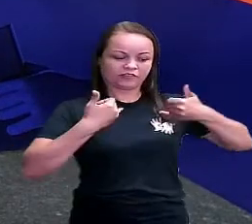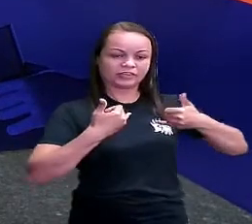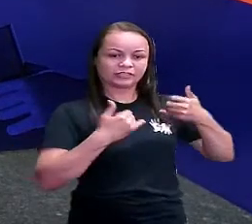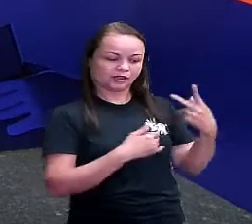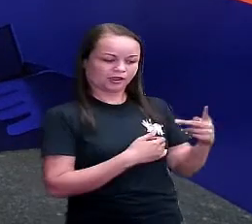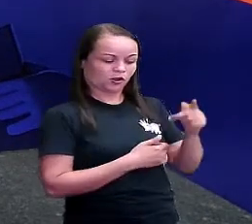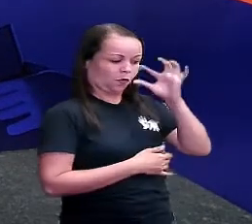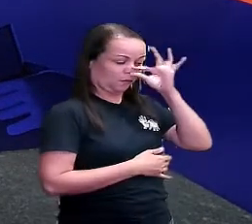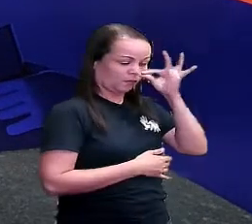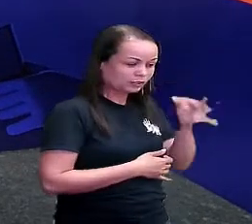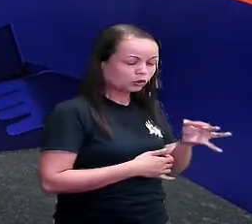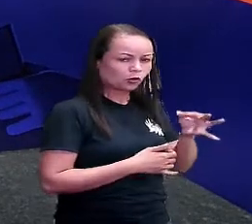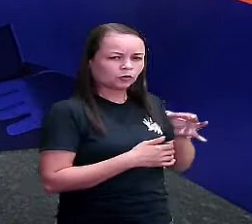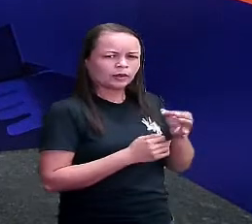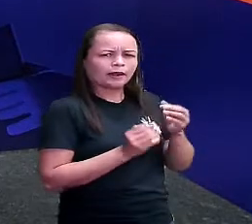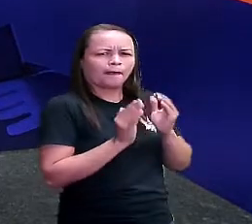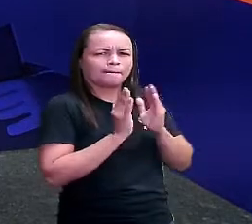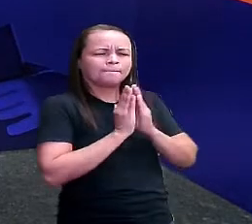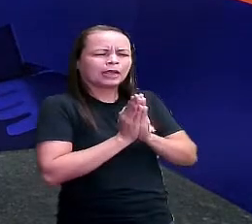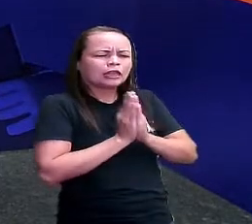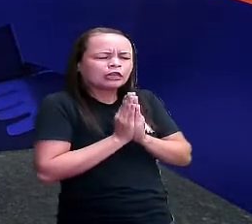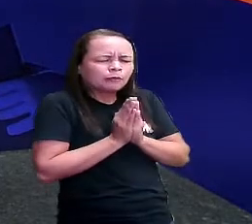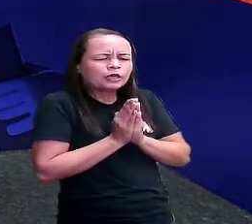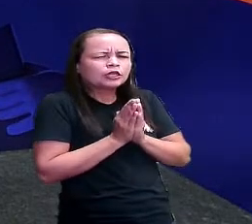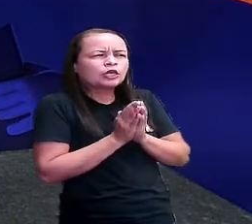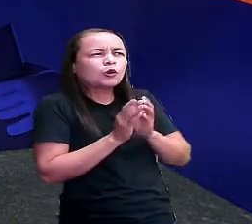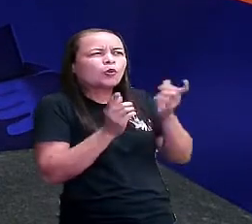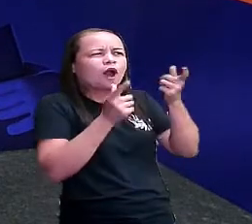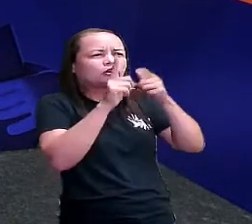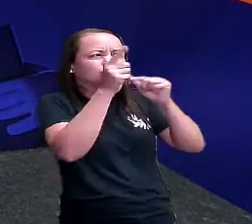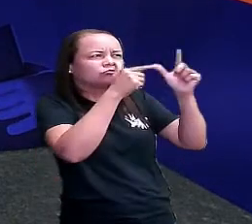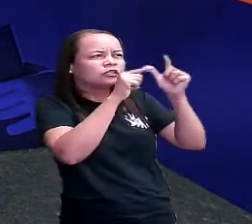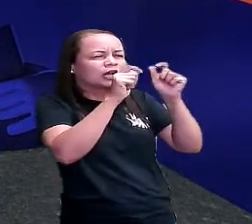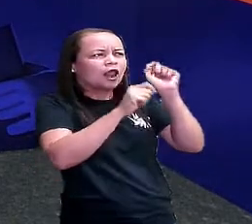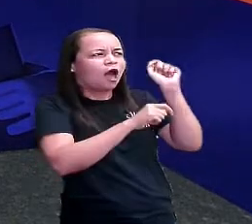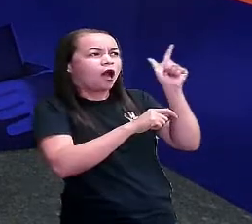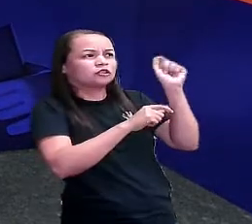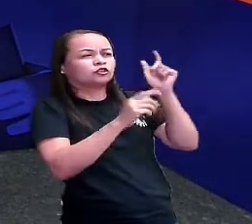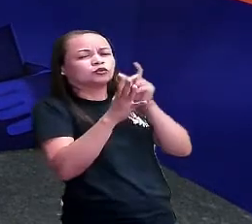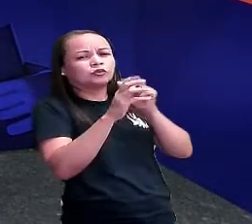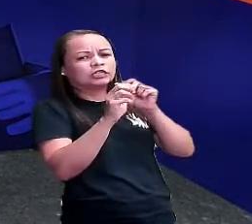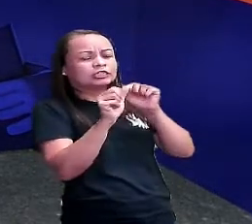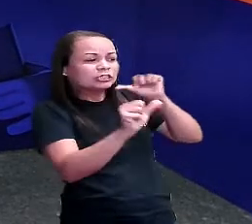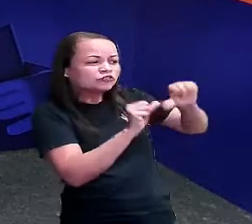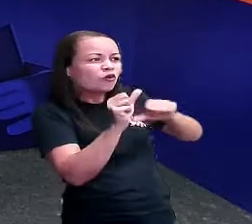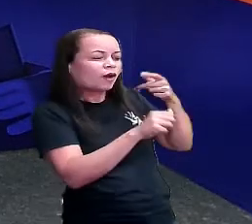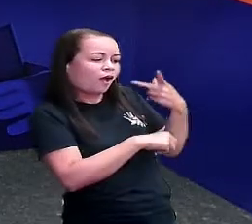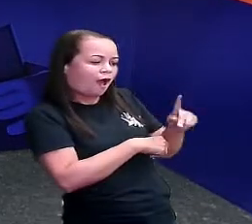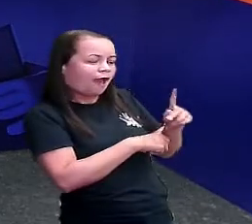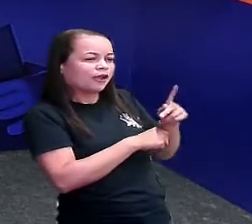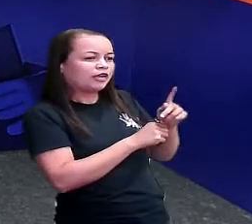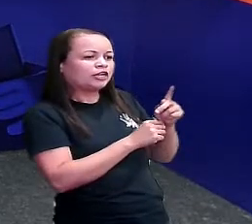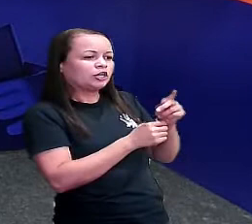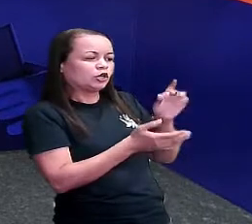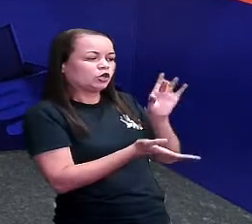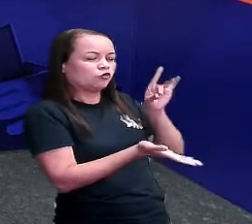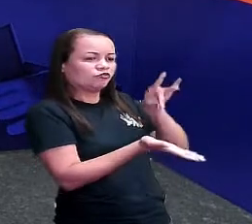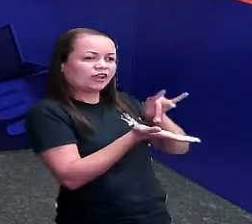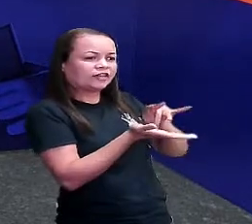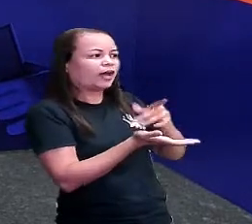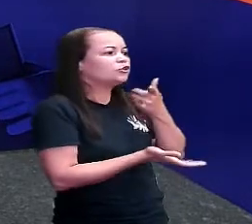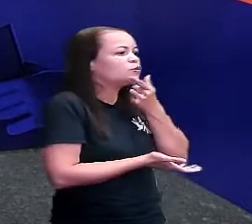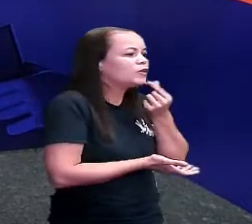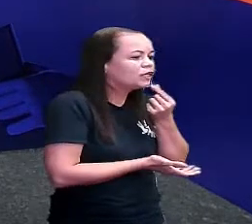pediu com muita força a estrela azul que transformasse ele em um menino de verdade. E adivinha o que foi